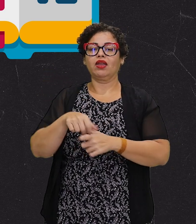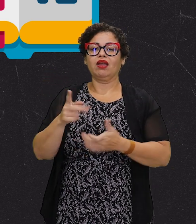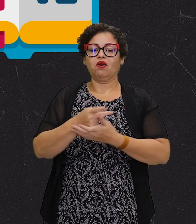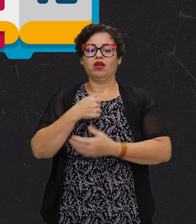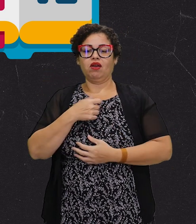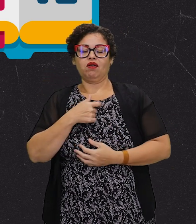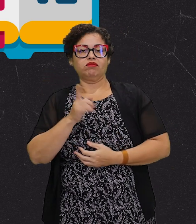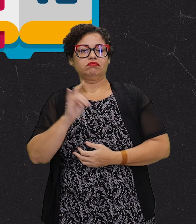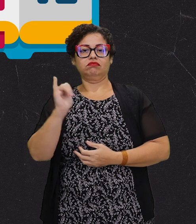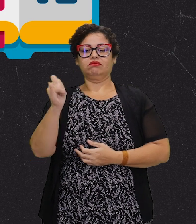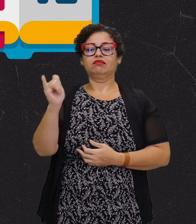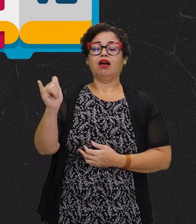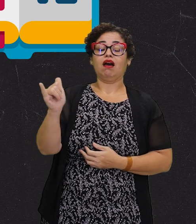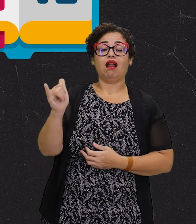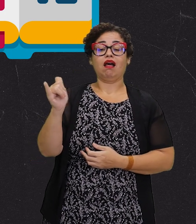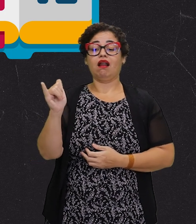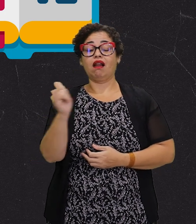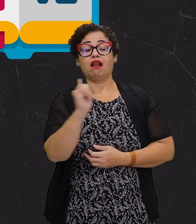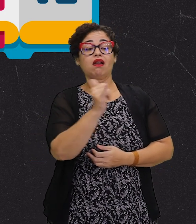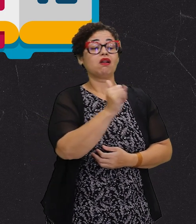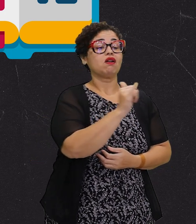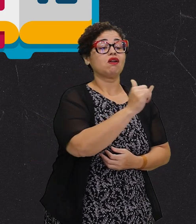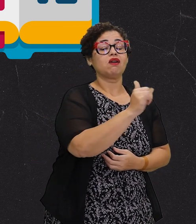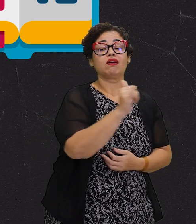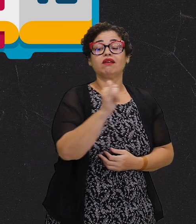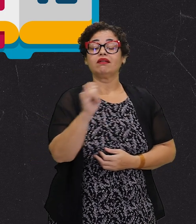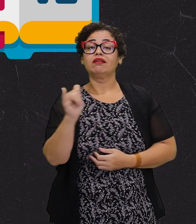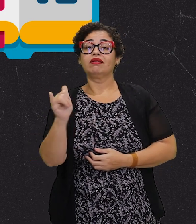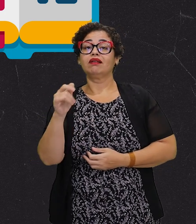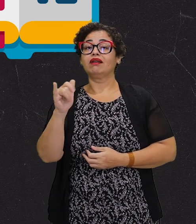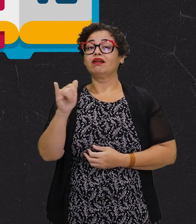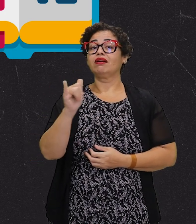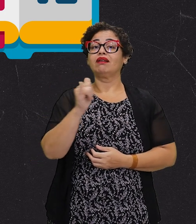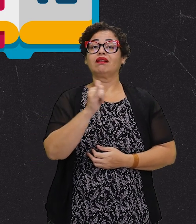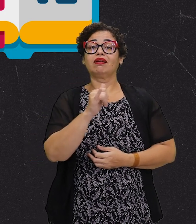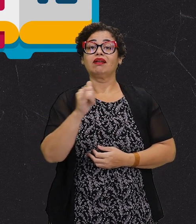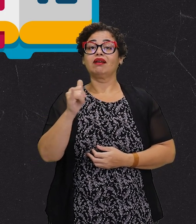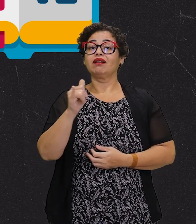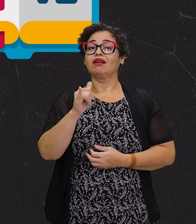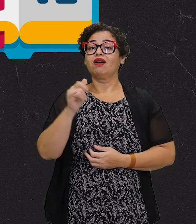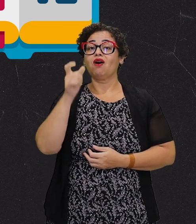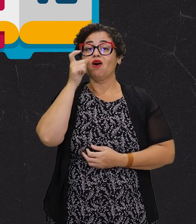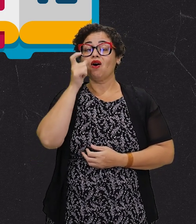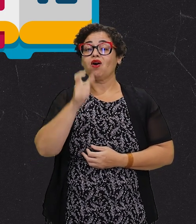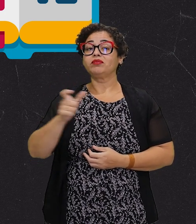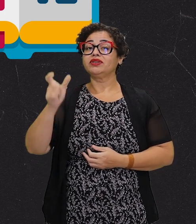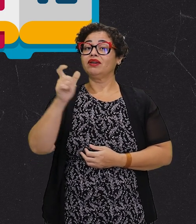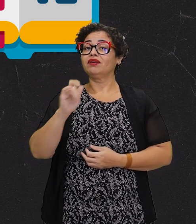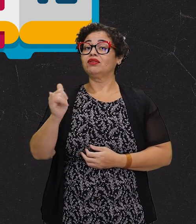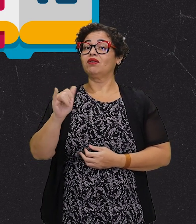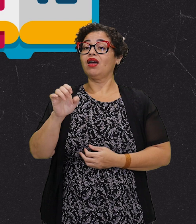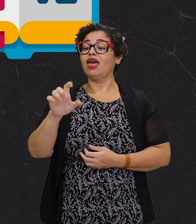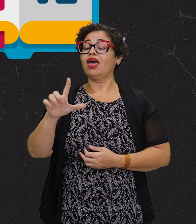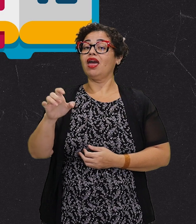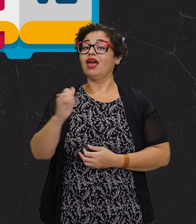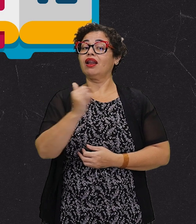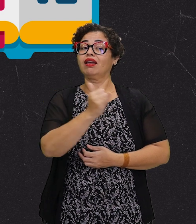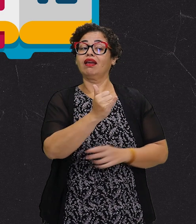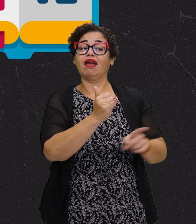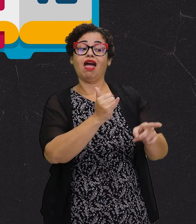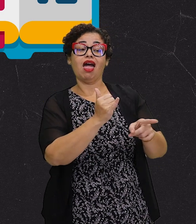história. Ele narra os acontecimentos de fora, usando a terceira pessoa,